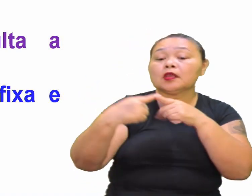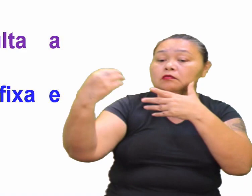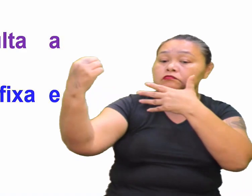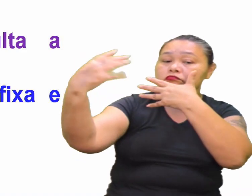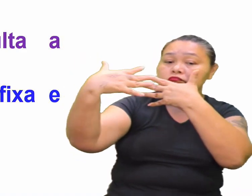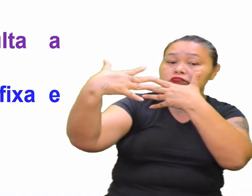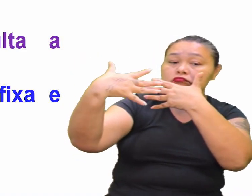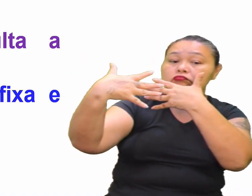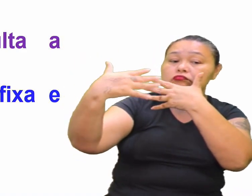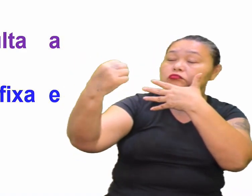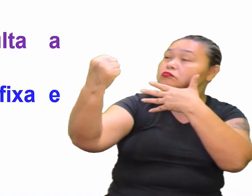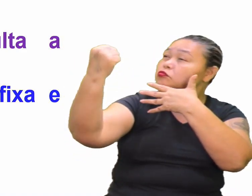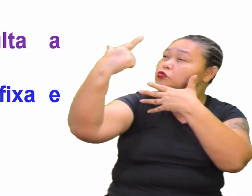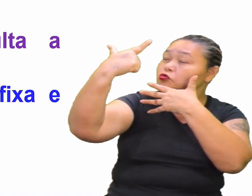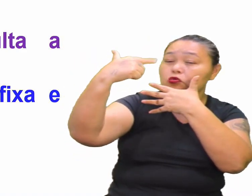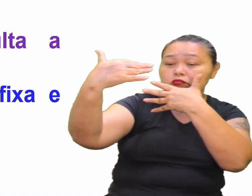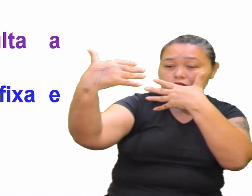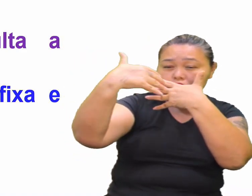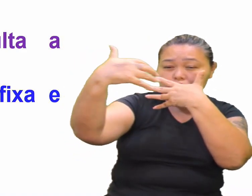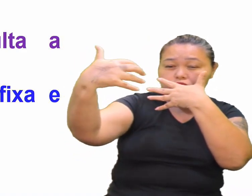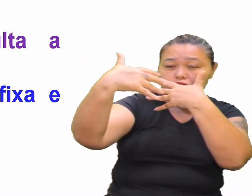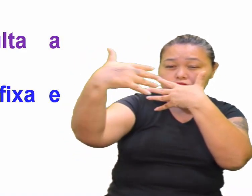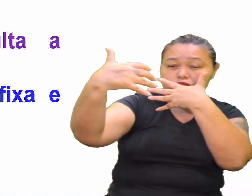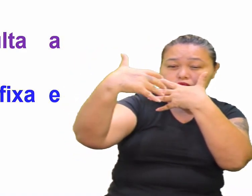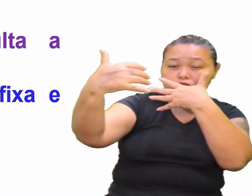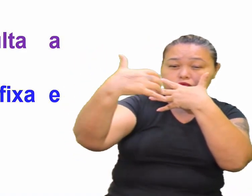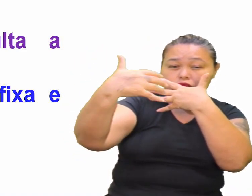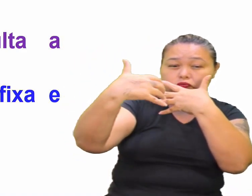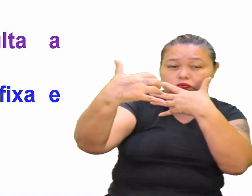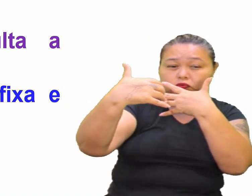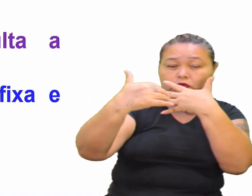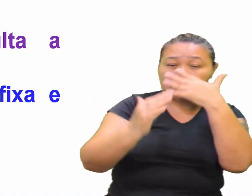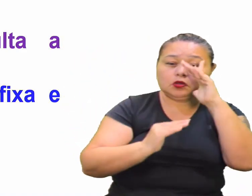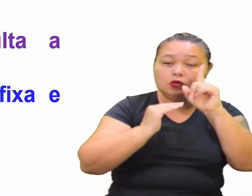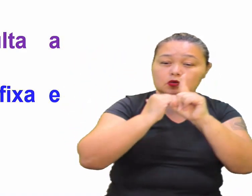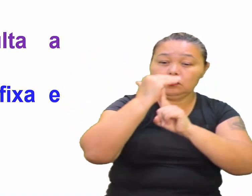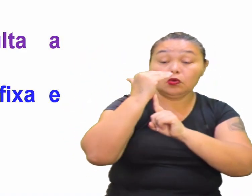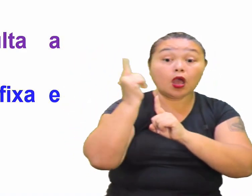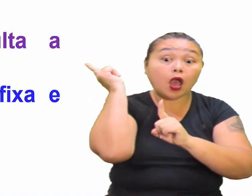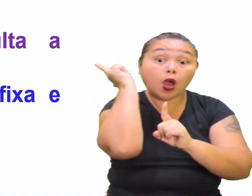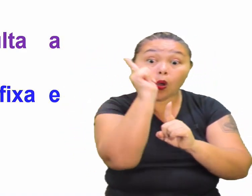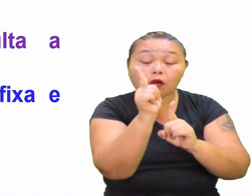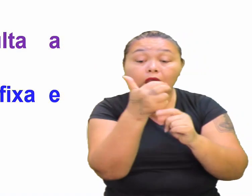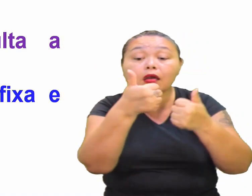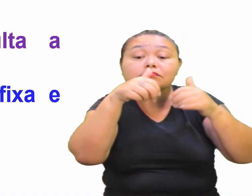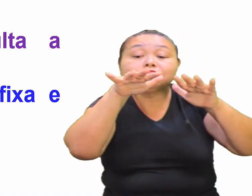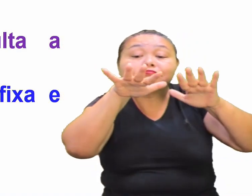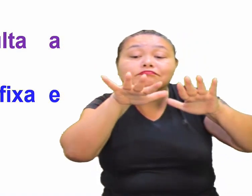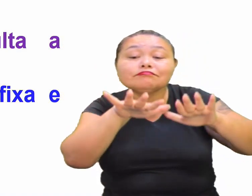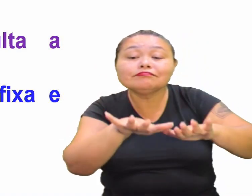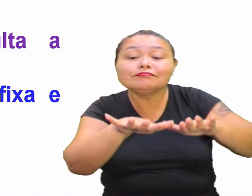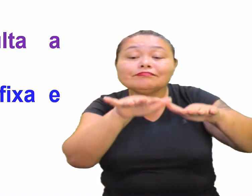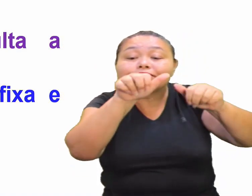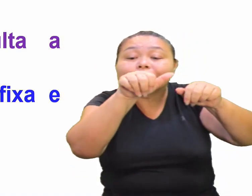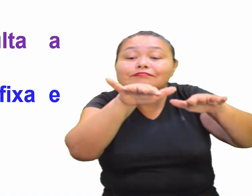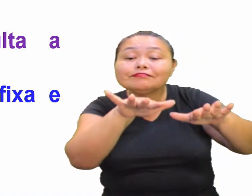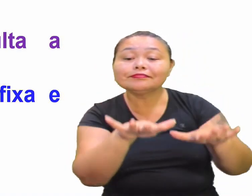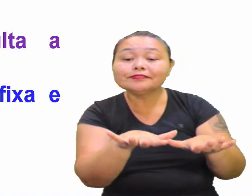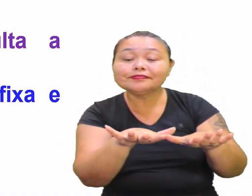iluminação direta do sol, 100% neles, que vai causar essas altas temperaturas, mas eles vão conseguir o quê? Se